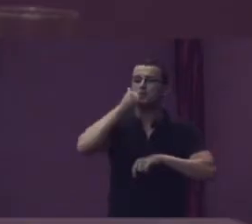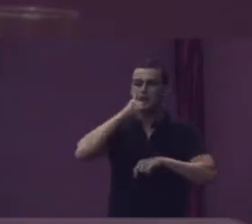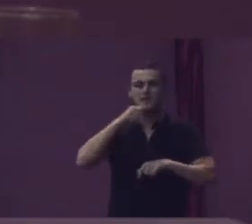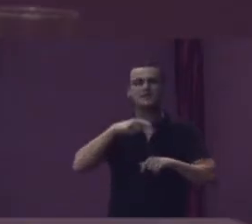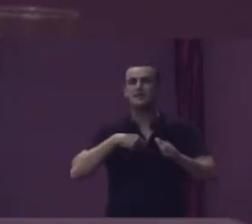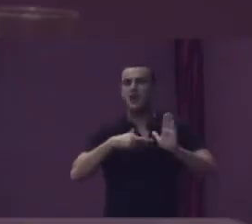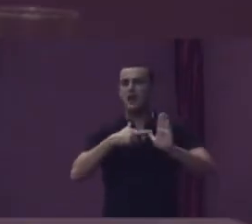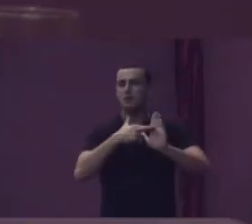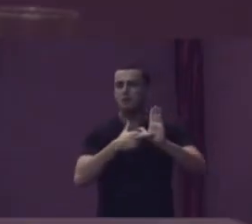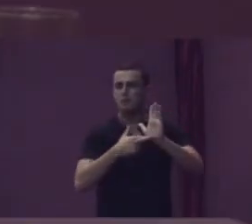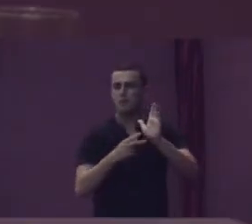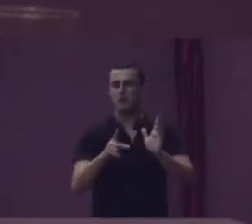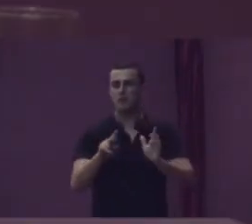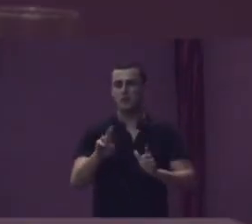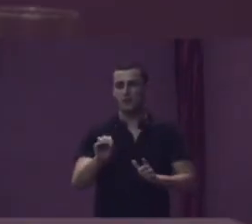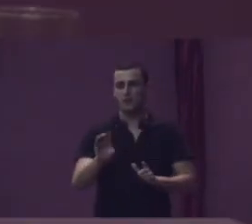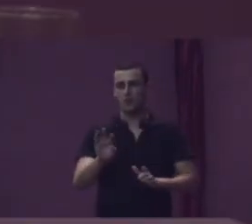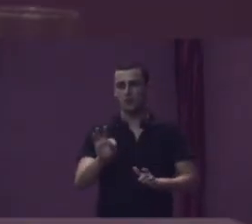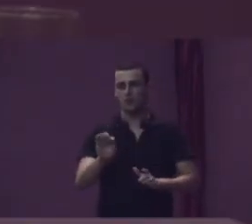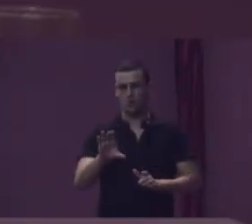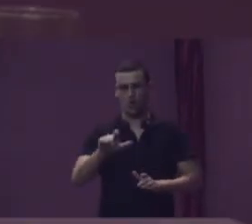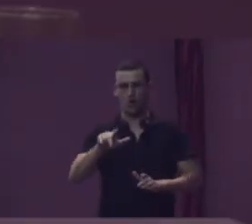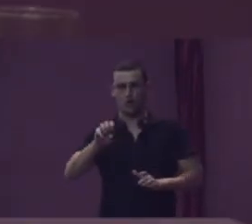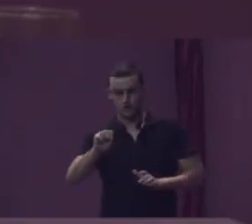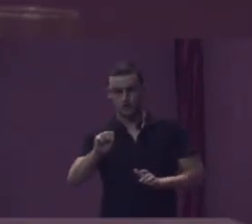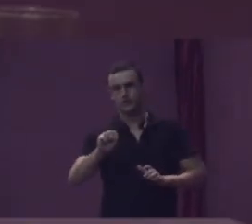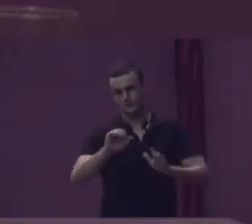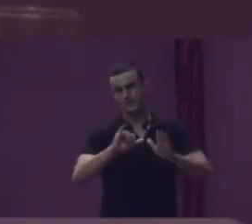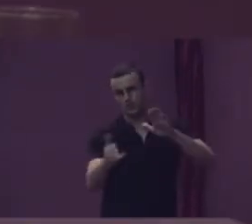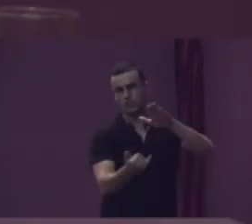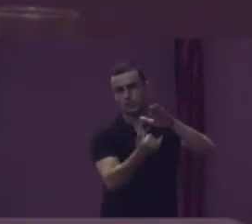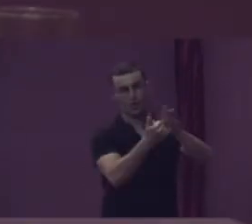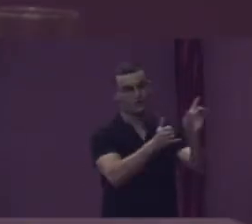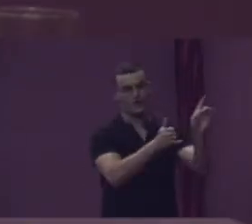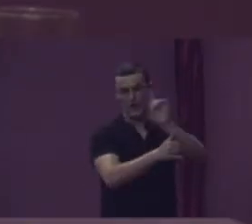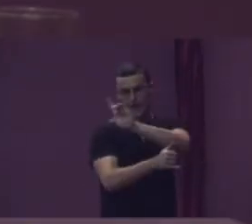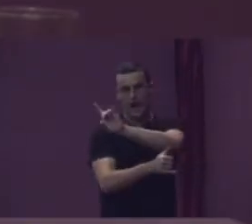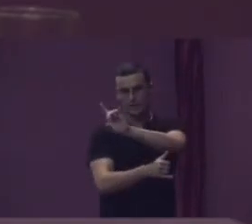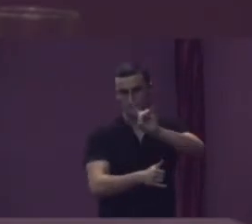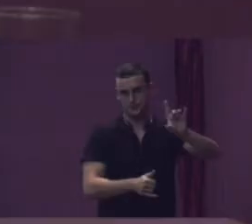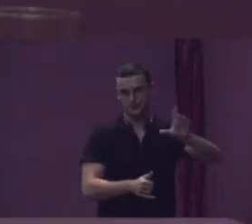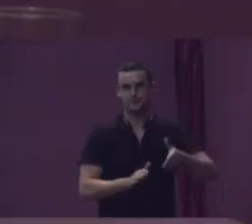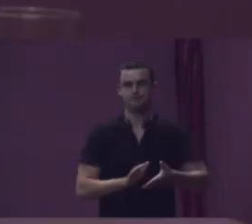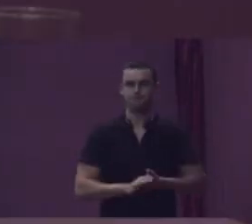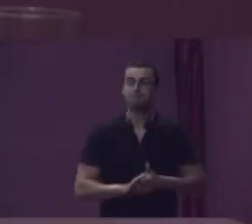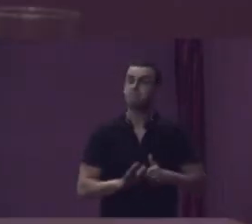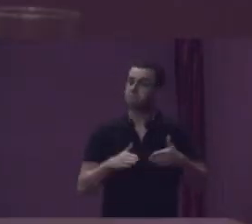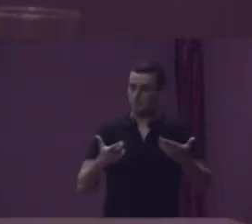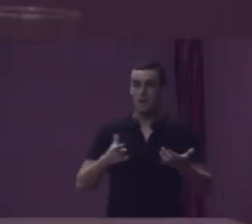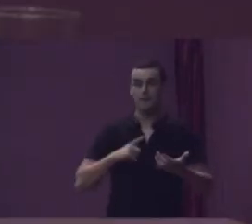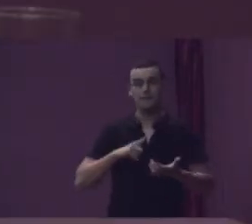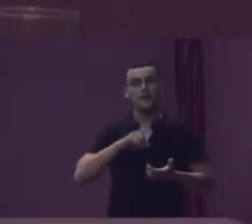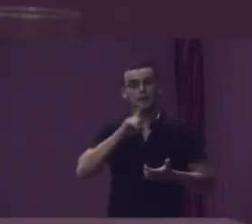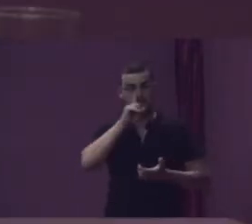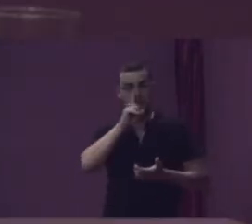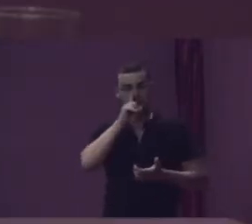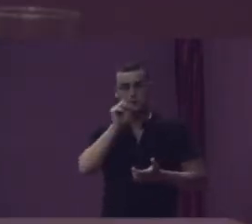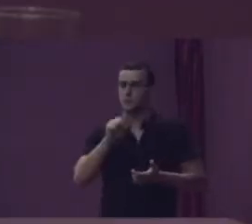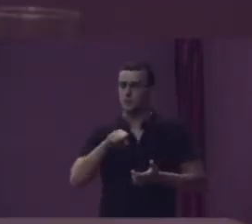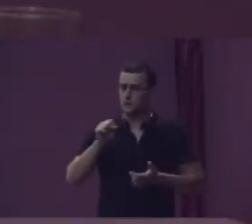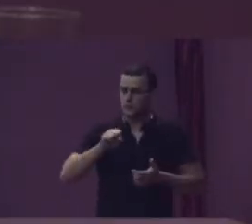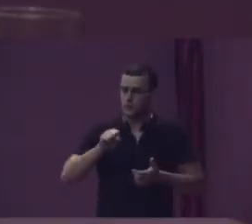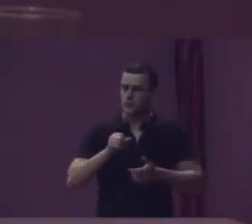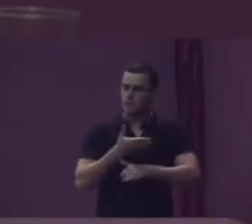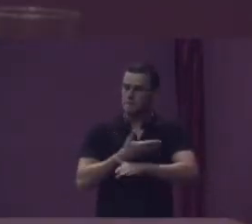protocolos institucionais. Nessa apresentação, a gente explora, então, as noções de risco relacionada à prática da cesárea e